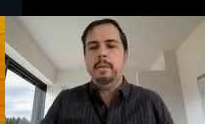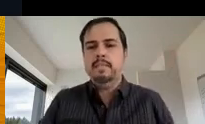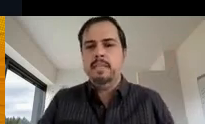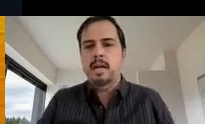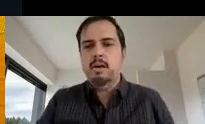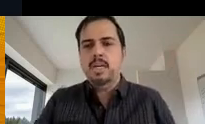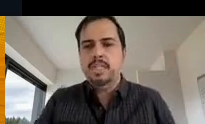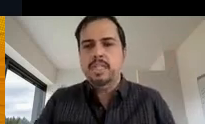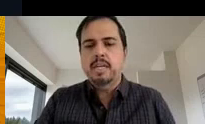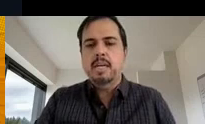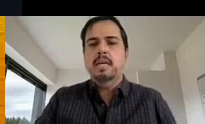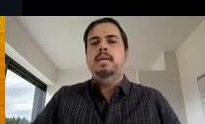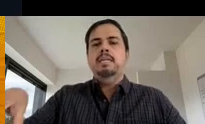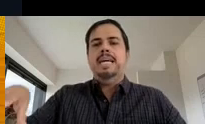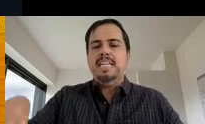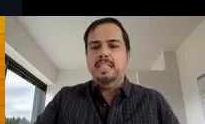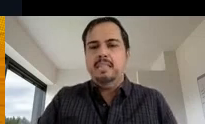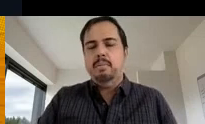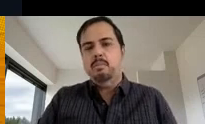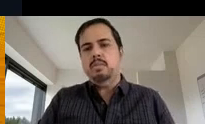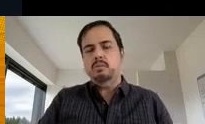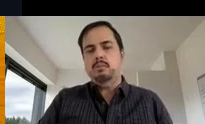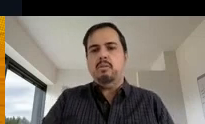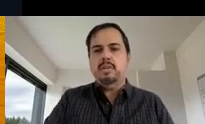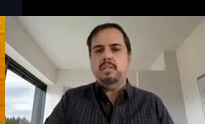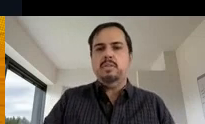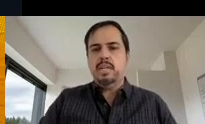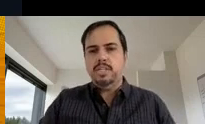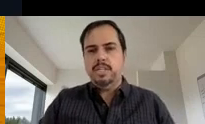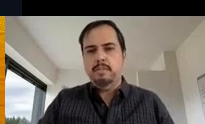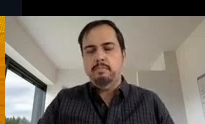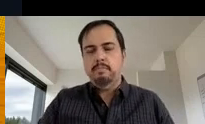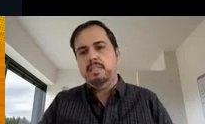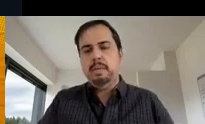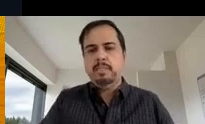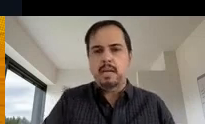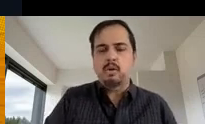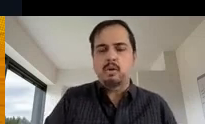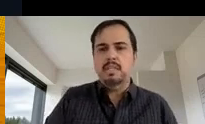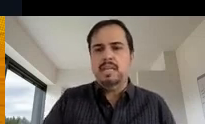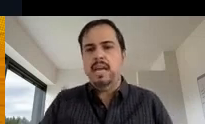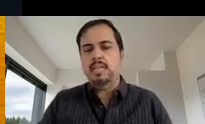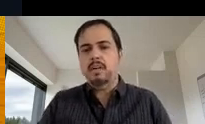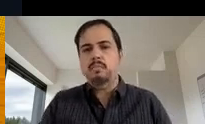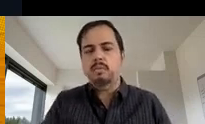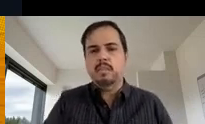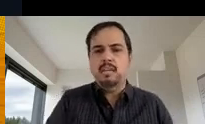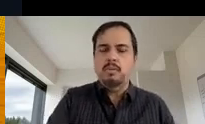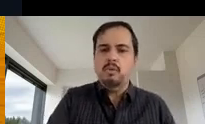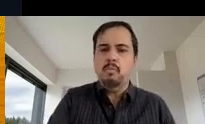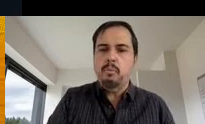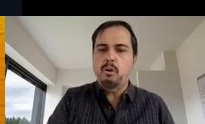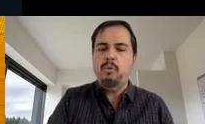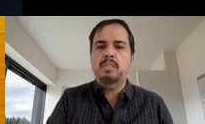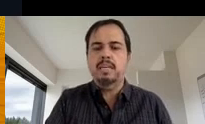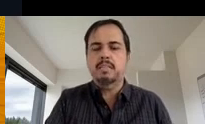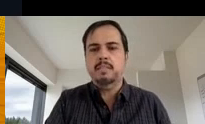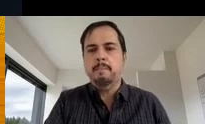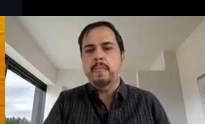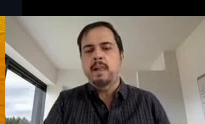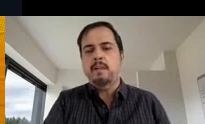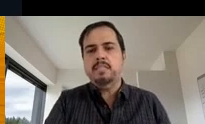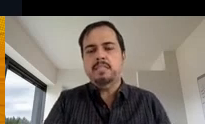empresa. Valorizar o pensar ou agir. Agir, pelo amor de Deus, 90% é agir. Para agir, você tem que pensar, óbvio, tem que ter ideia e tal. Então, você tem que